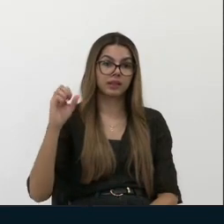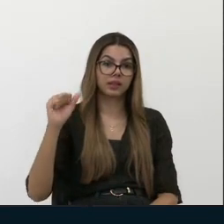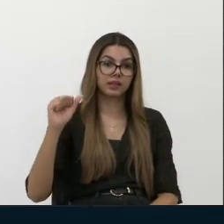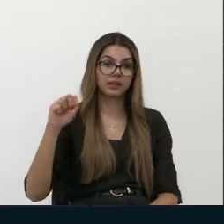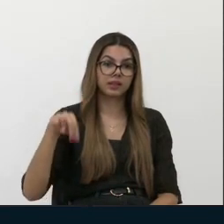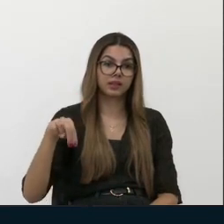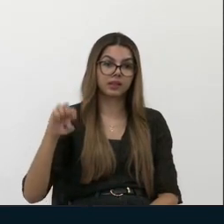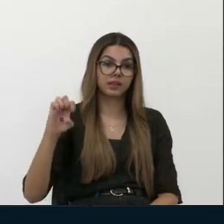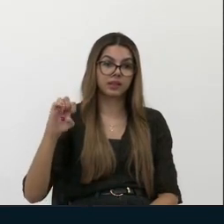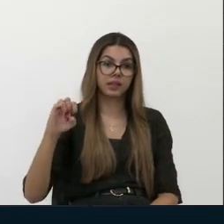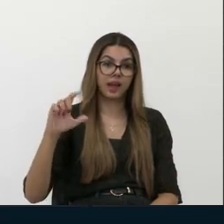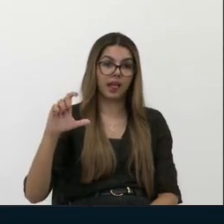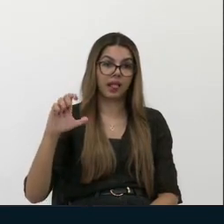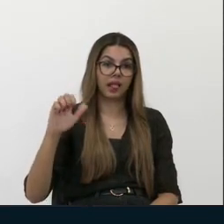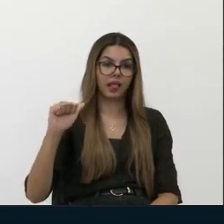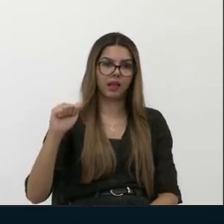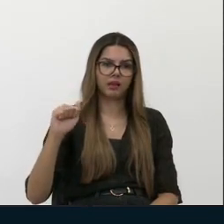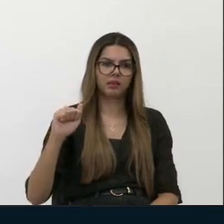A senhora foi